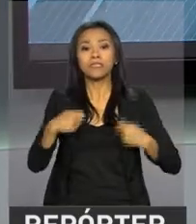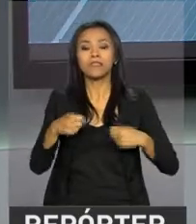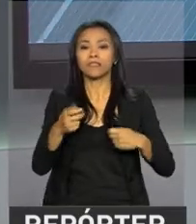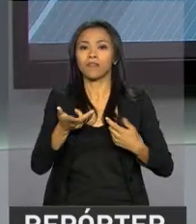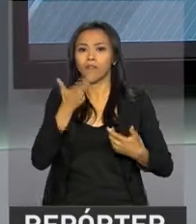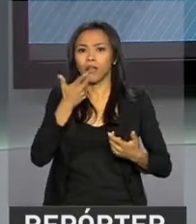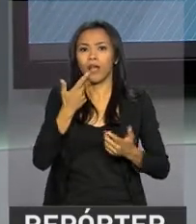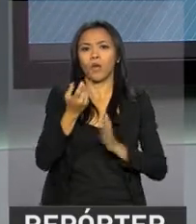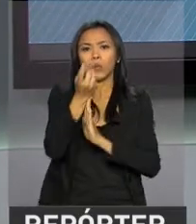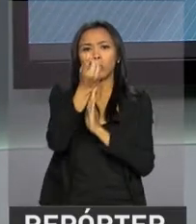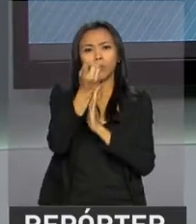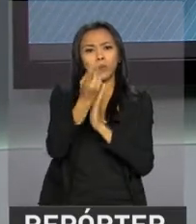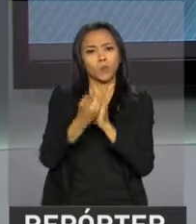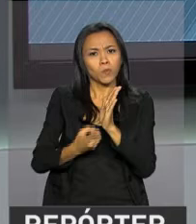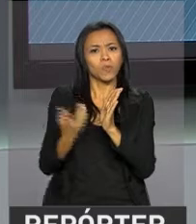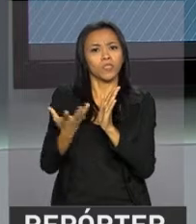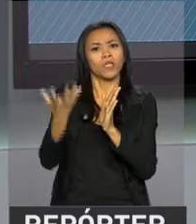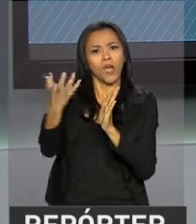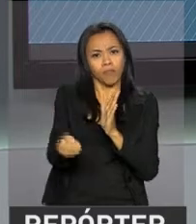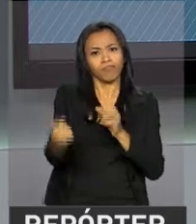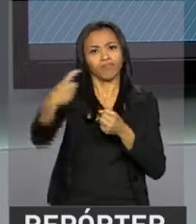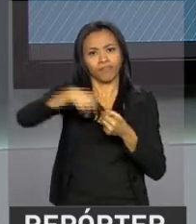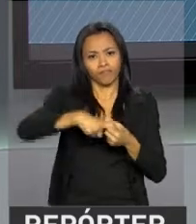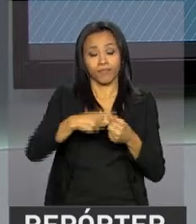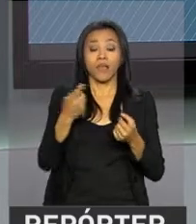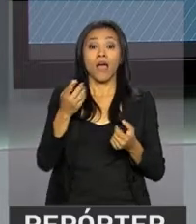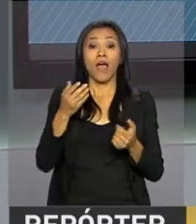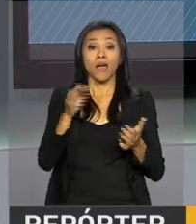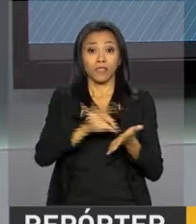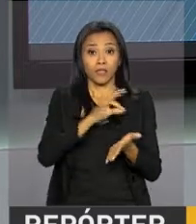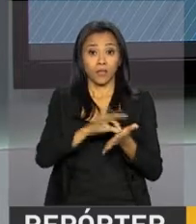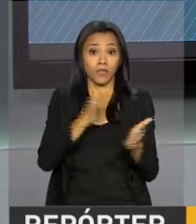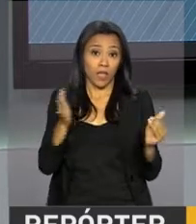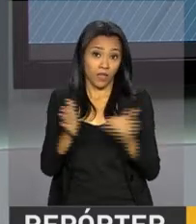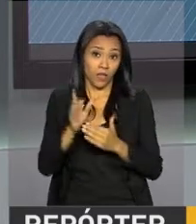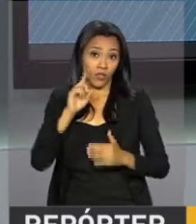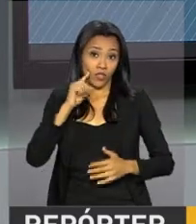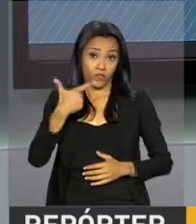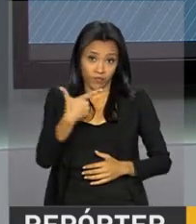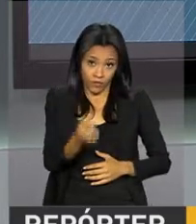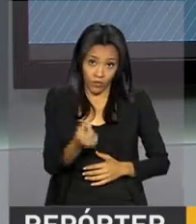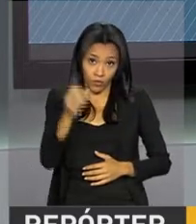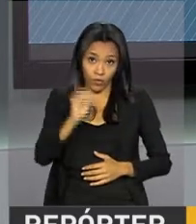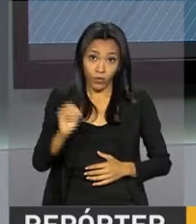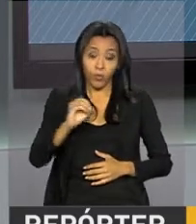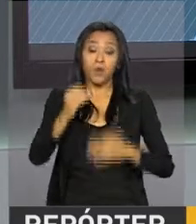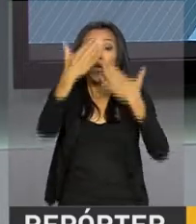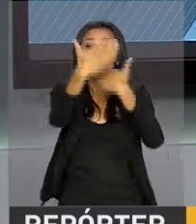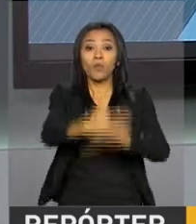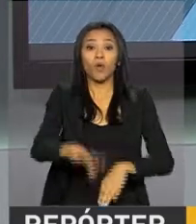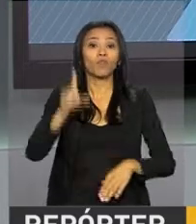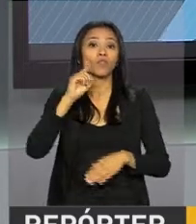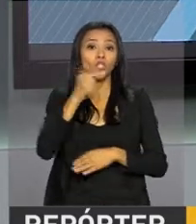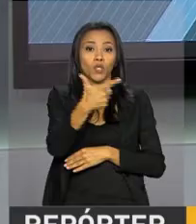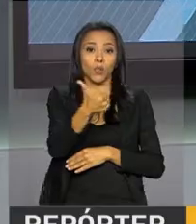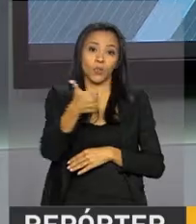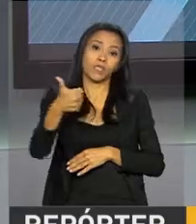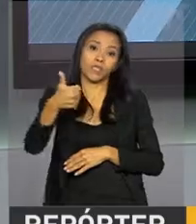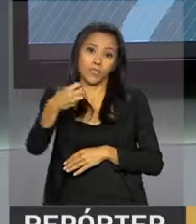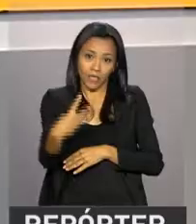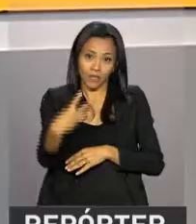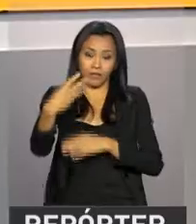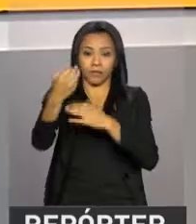adesão as inscrições podem ser feitas até 20 de outubro as provas serão aplicadas em 12 13 de